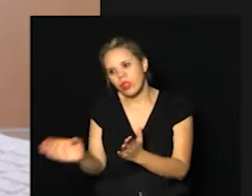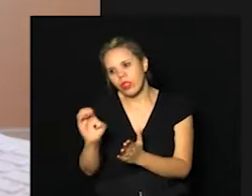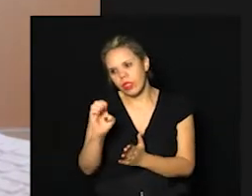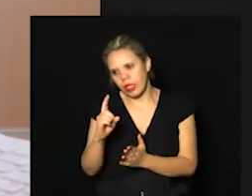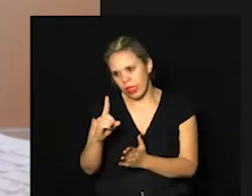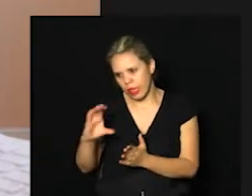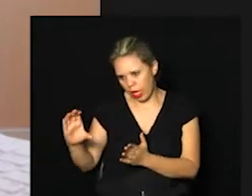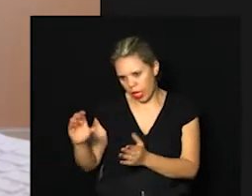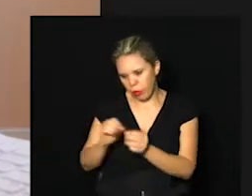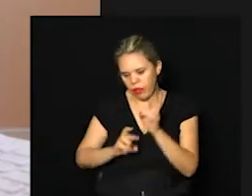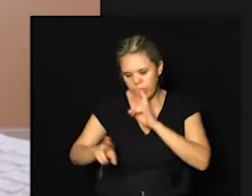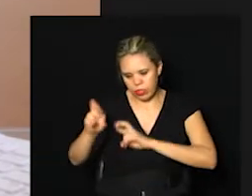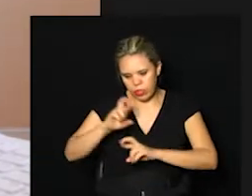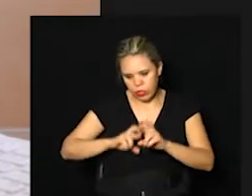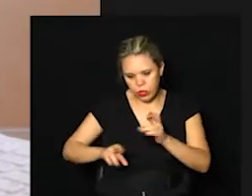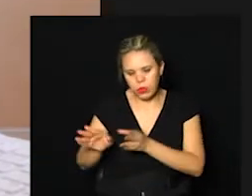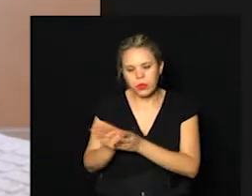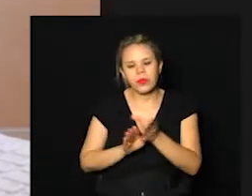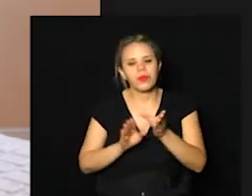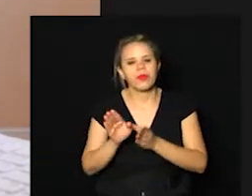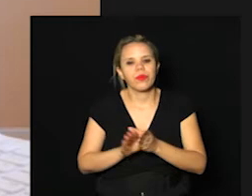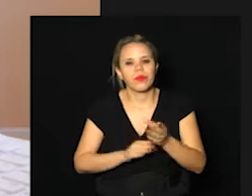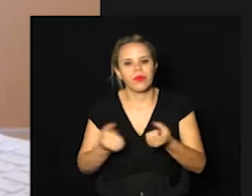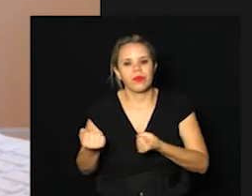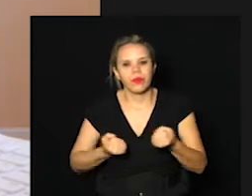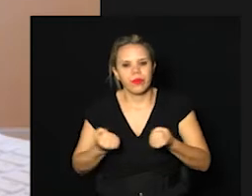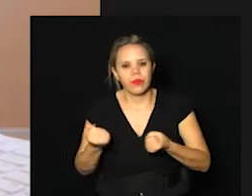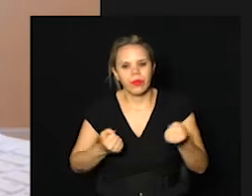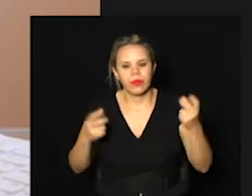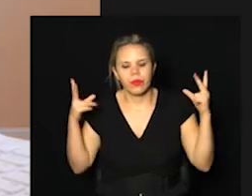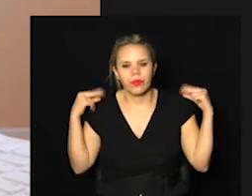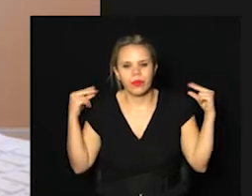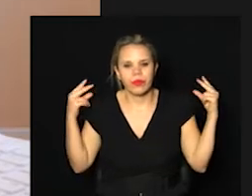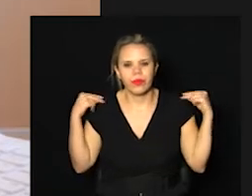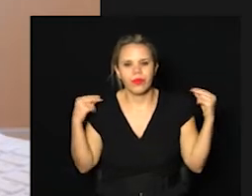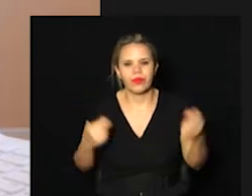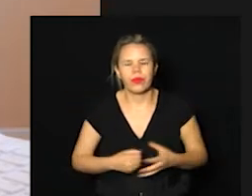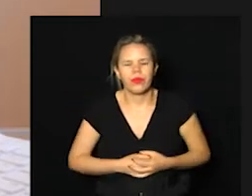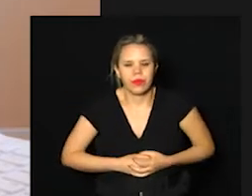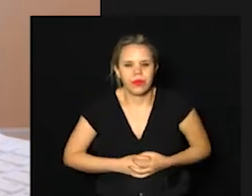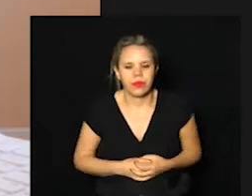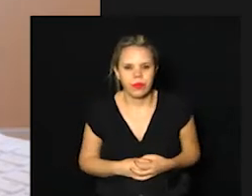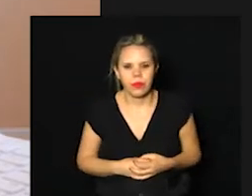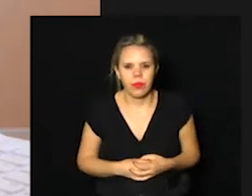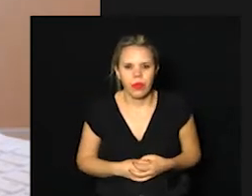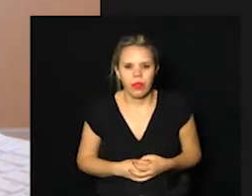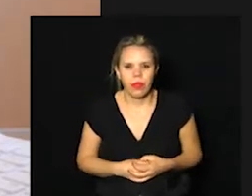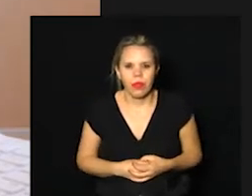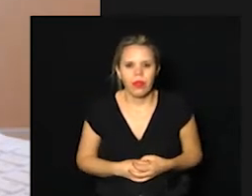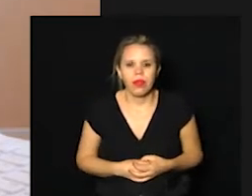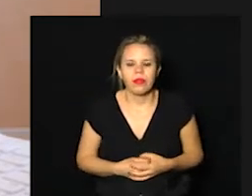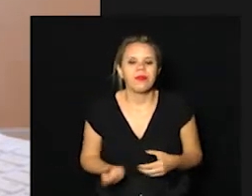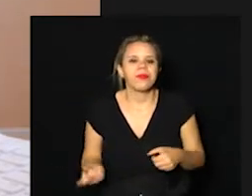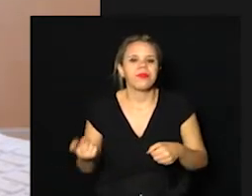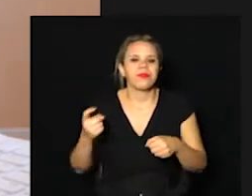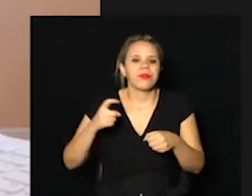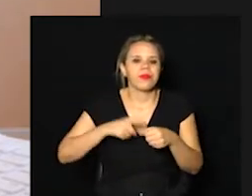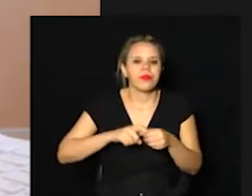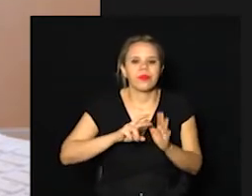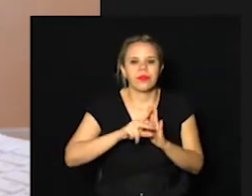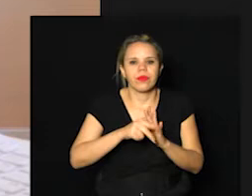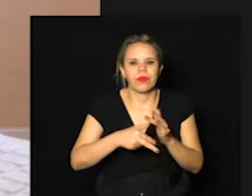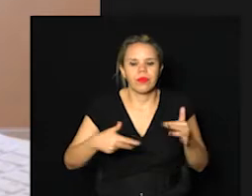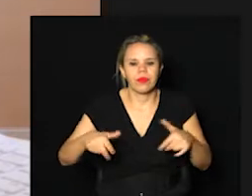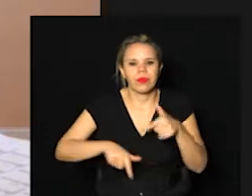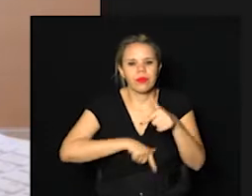para fazer aí a orientação dos motoristas naquele trecho. E a gente falou agora, então, da retomada de vários setores